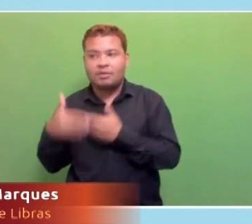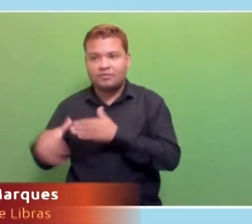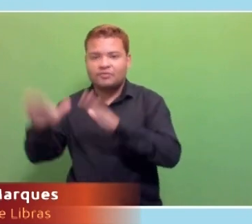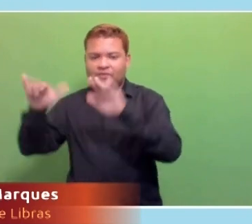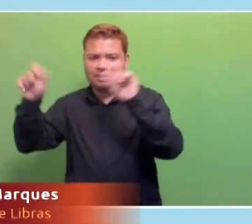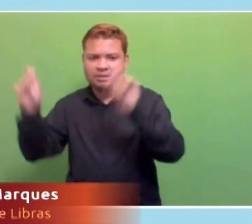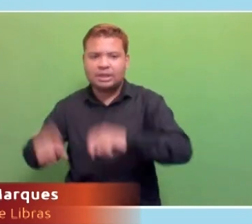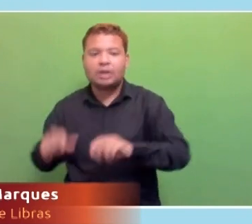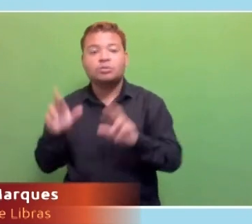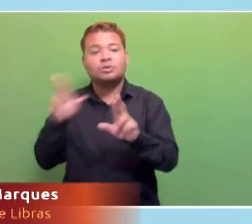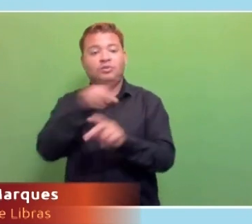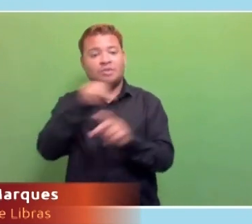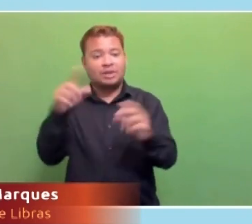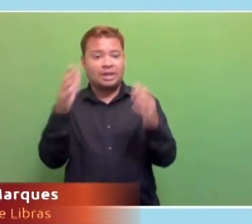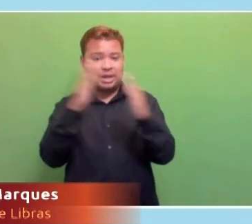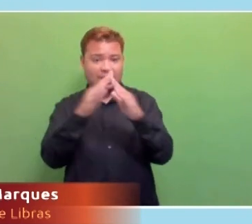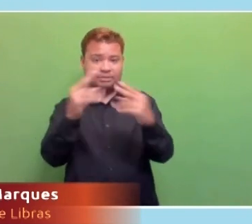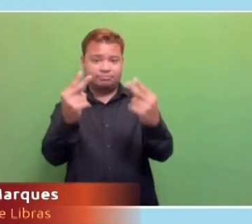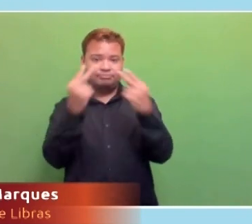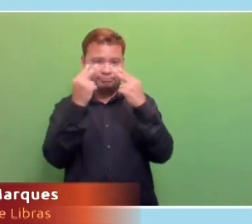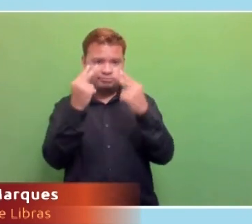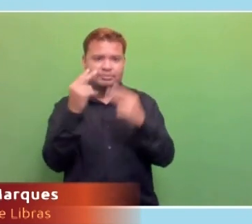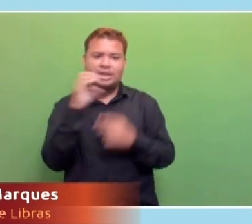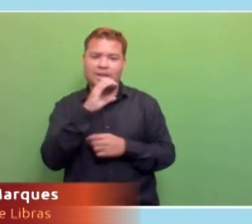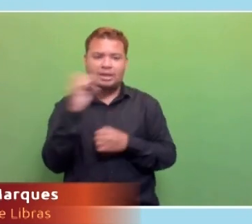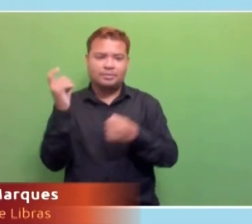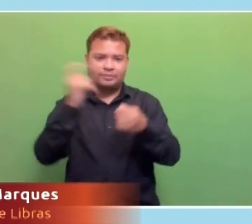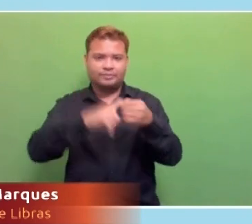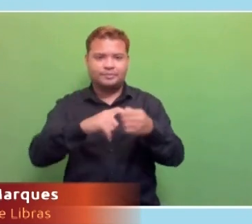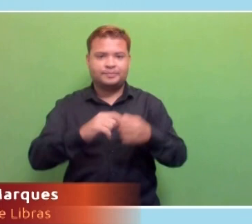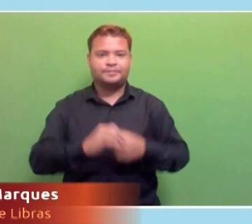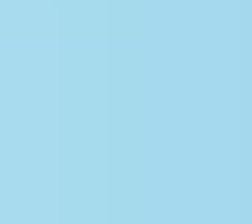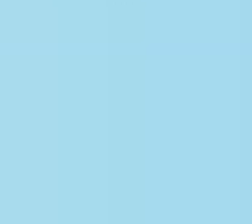continue assistindo a gente. Conexões volta em instantes.